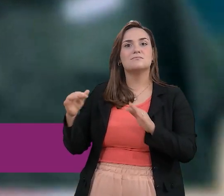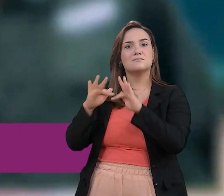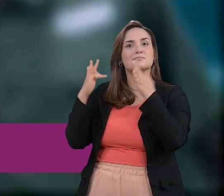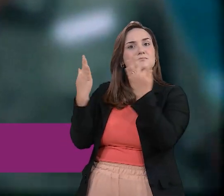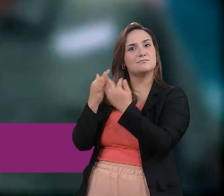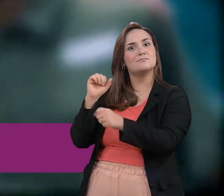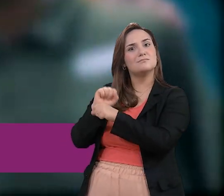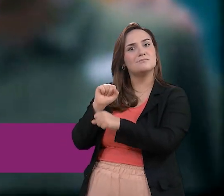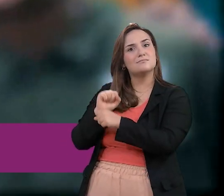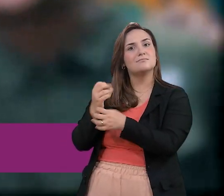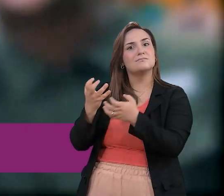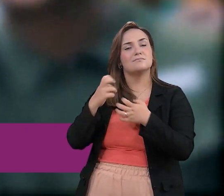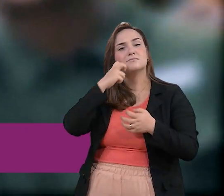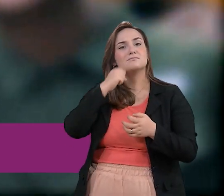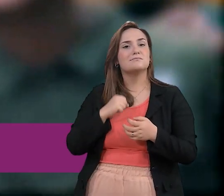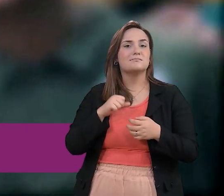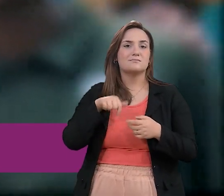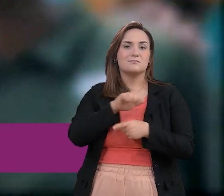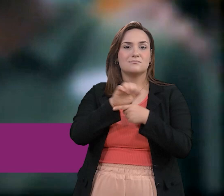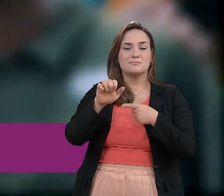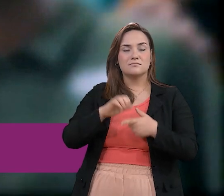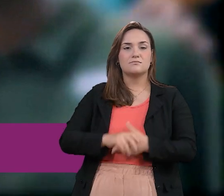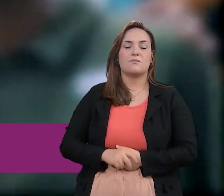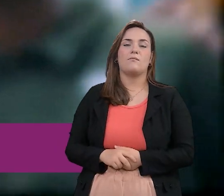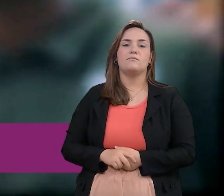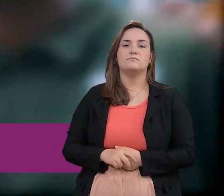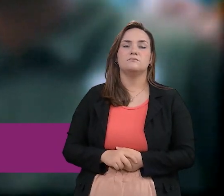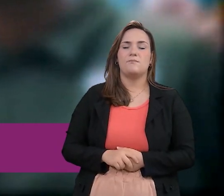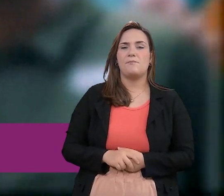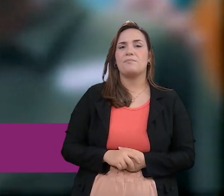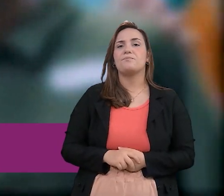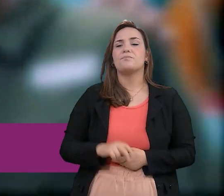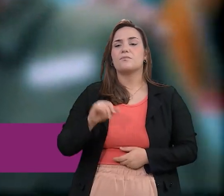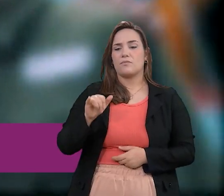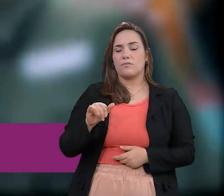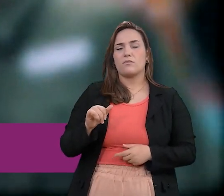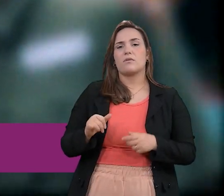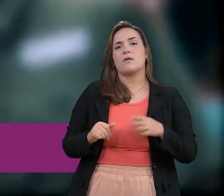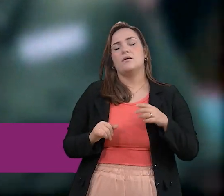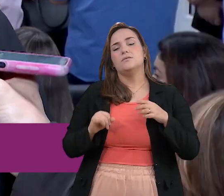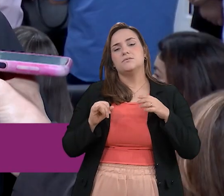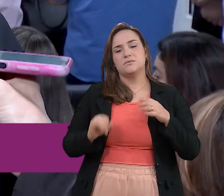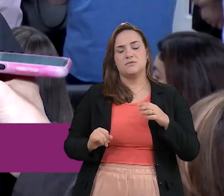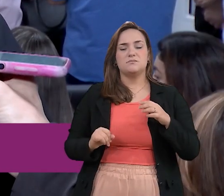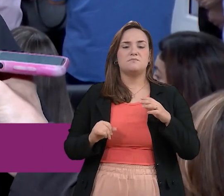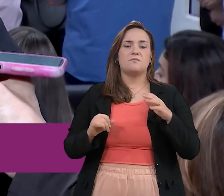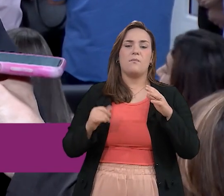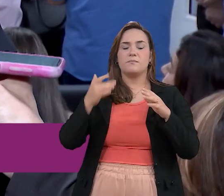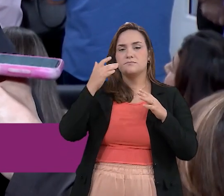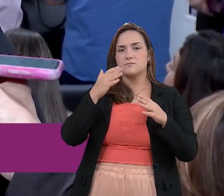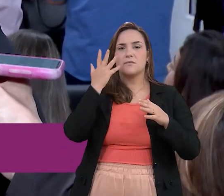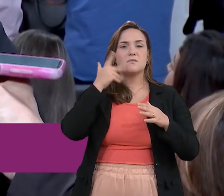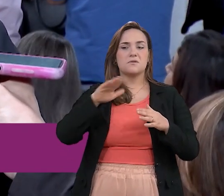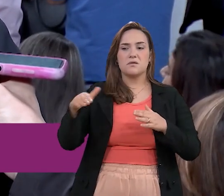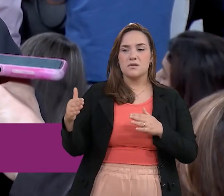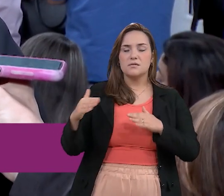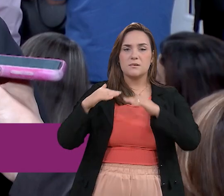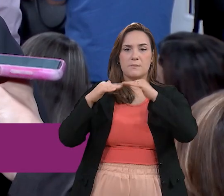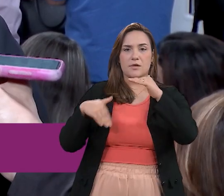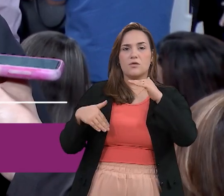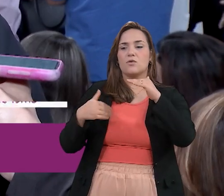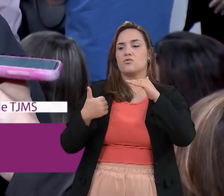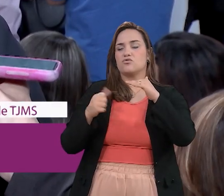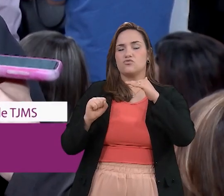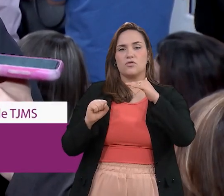famílias estão cadastradas para adoção no estado sempre que alguém é menor de idade perde o pai e a mãe ou seja se